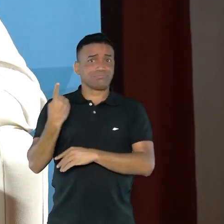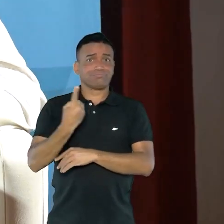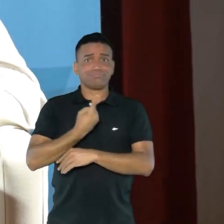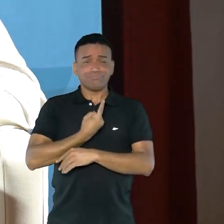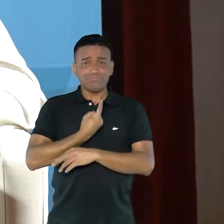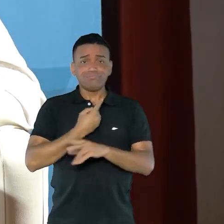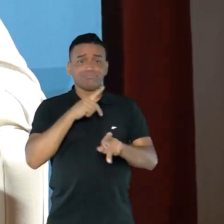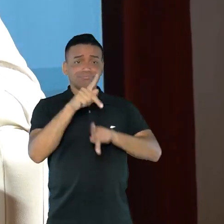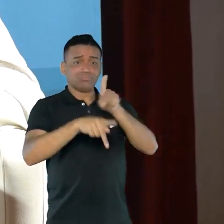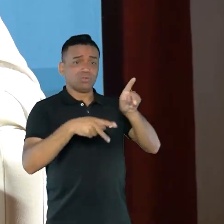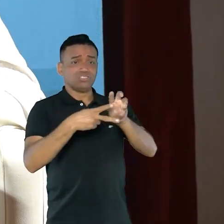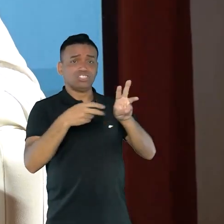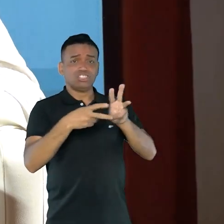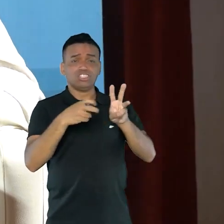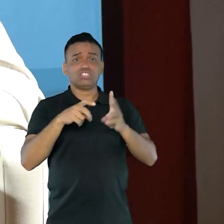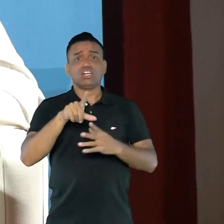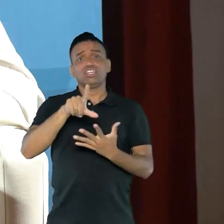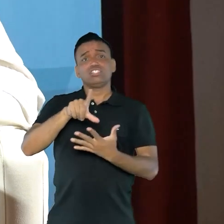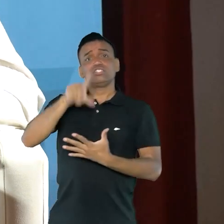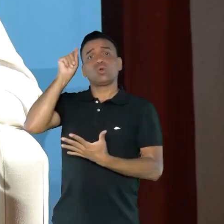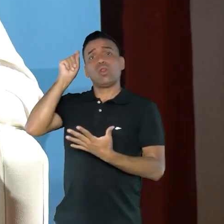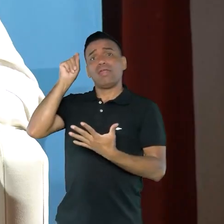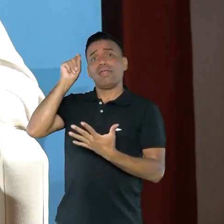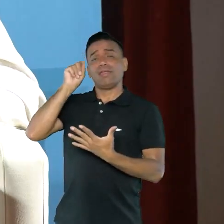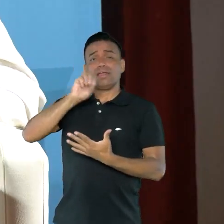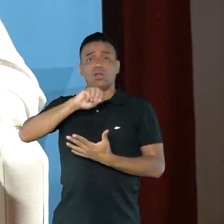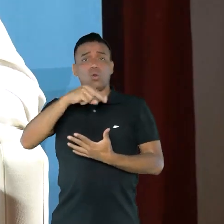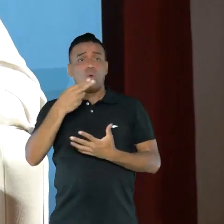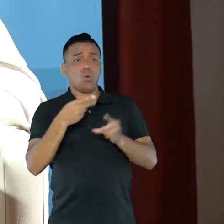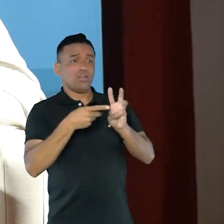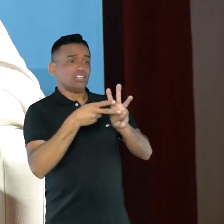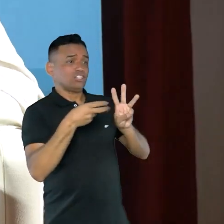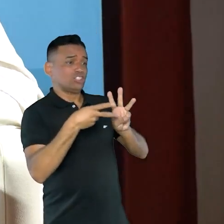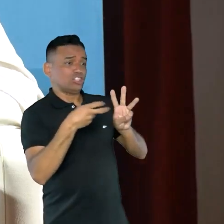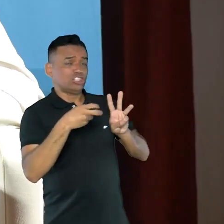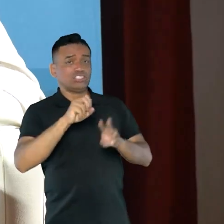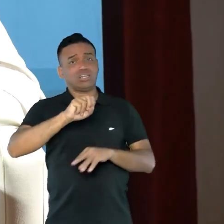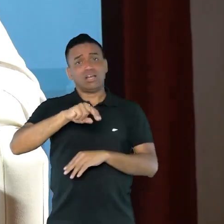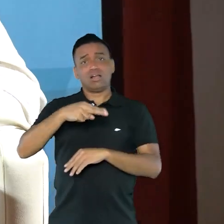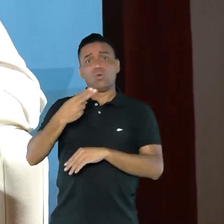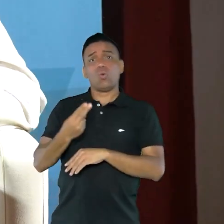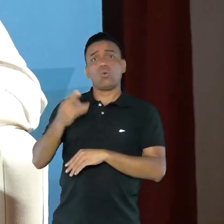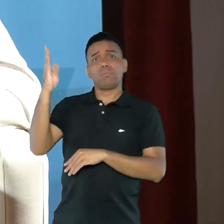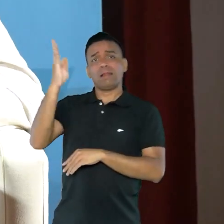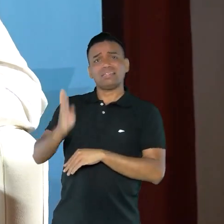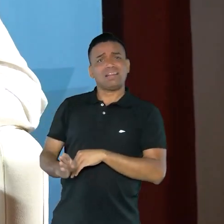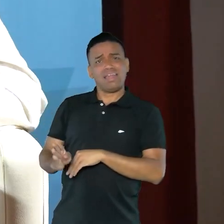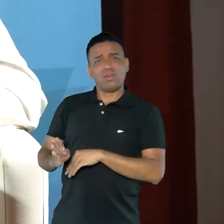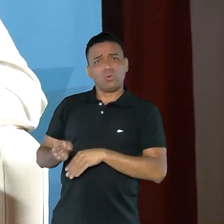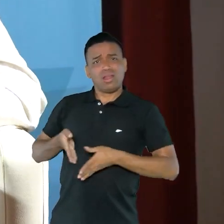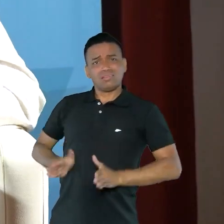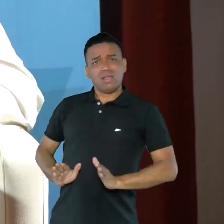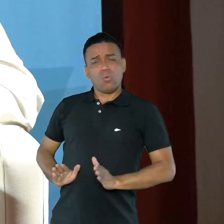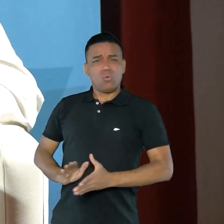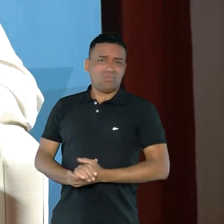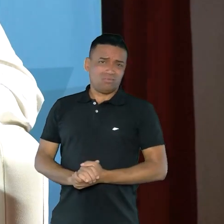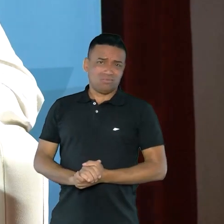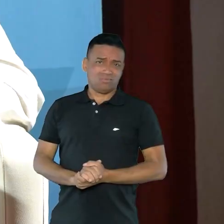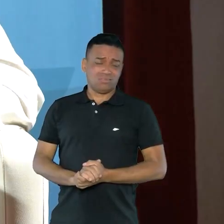como povos indígenas a ter que escolher. Ou você era indígena ou você era brasileiro. Ser